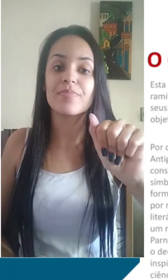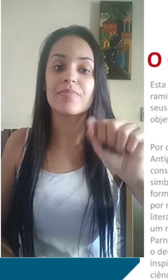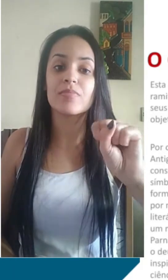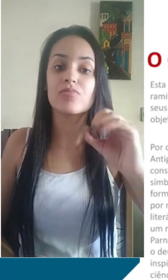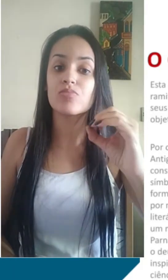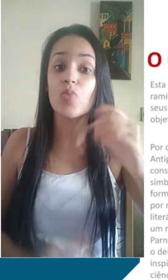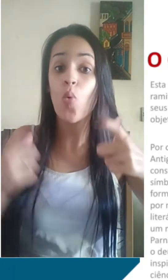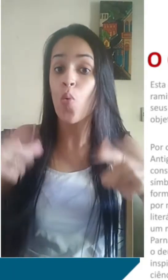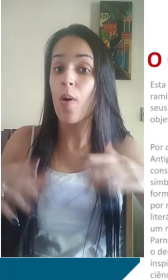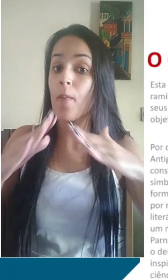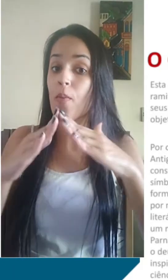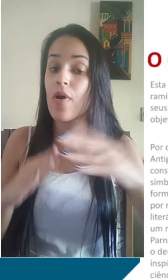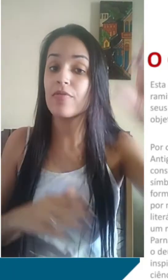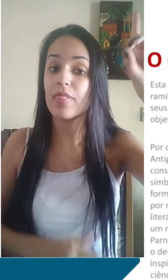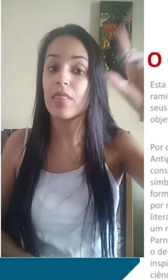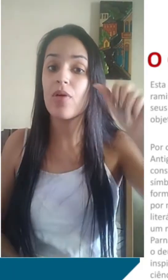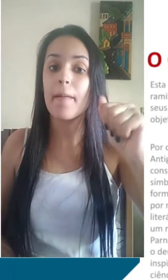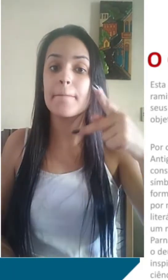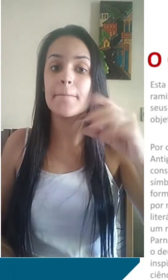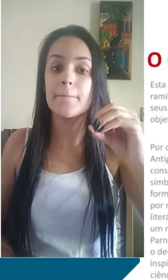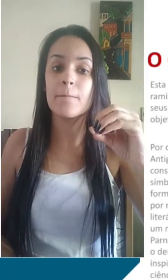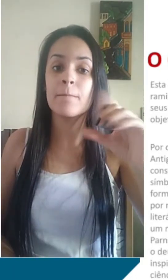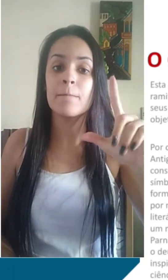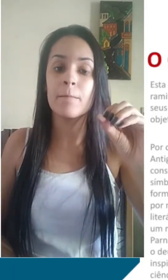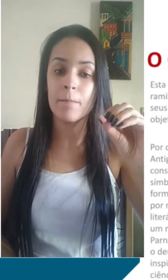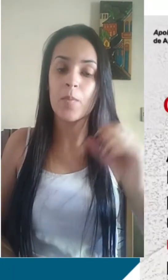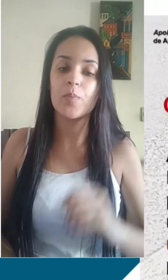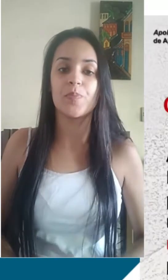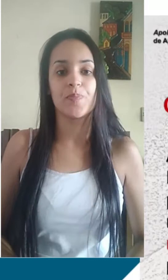as musas inspiradoras das artes e ciência.